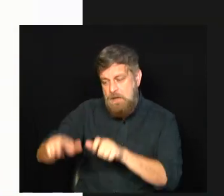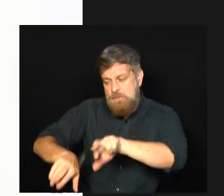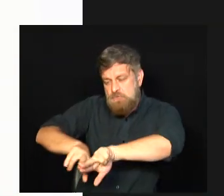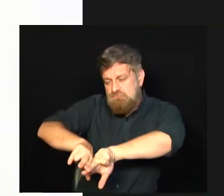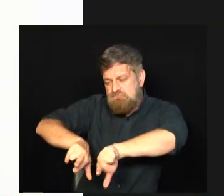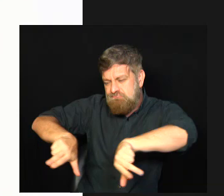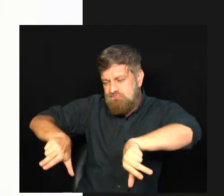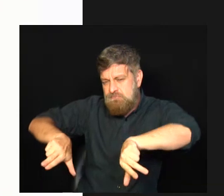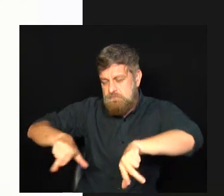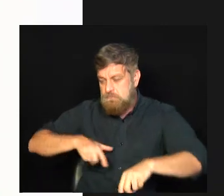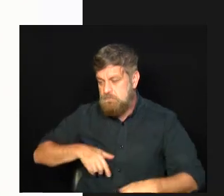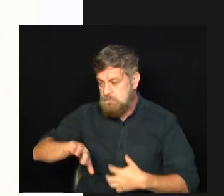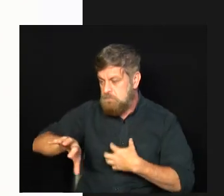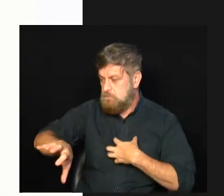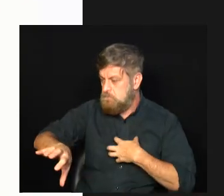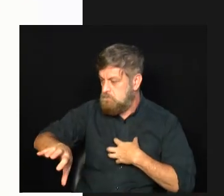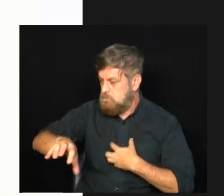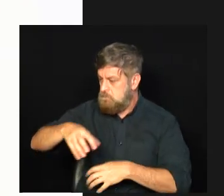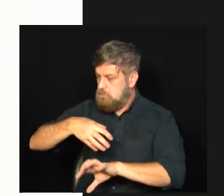né? ela